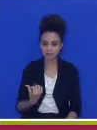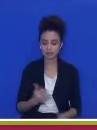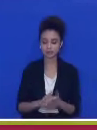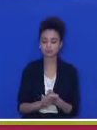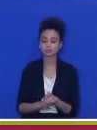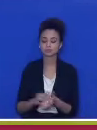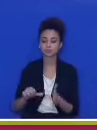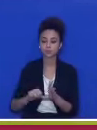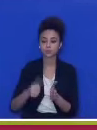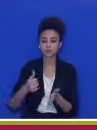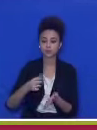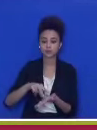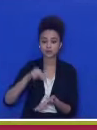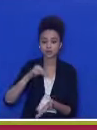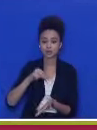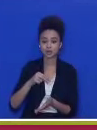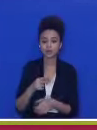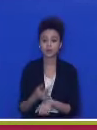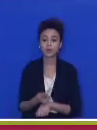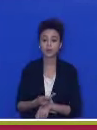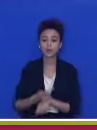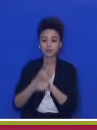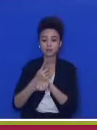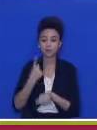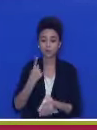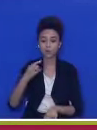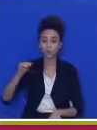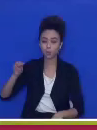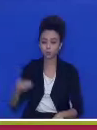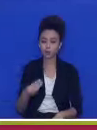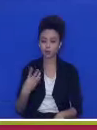primeiro sorteio da dupla Sena, o prêmio na faixa principal de